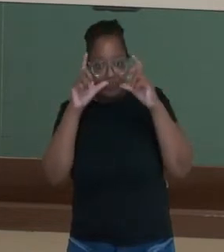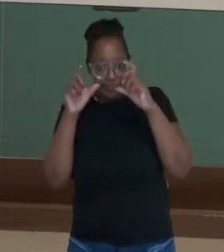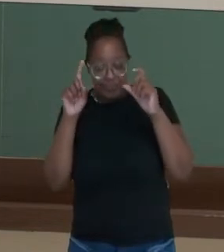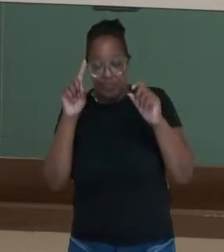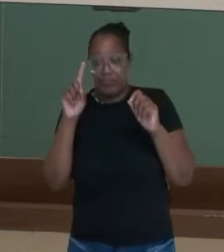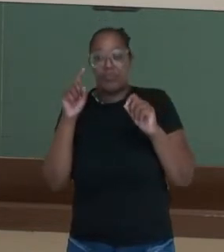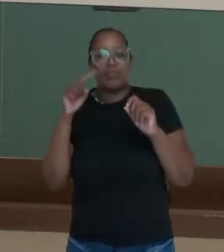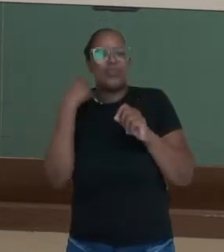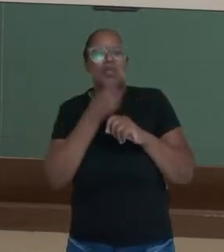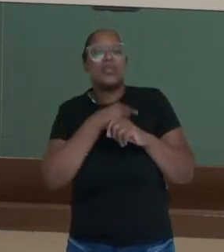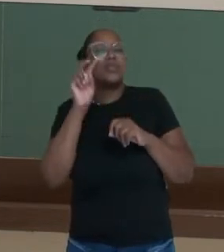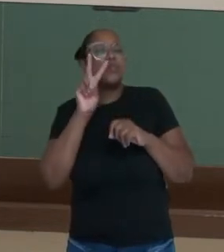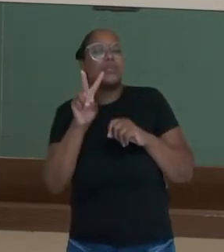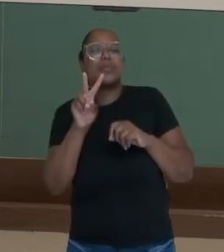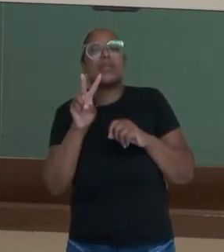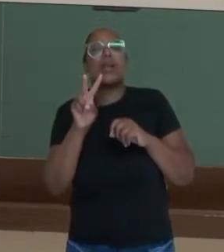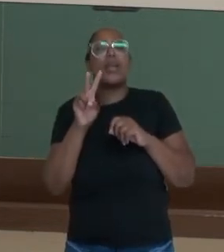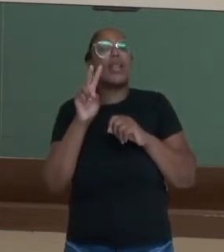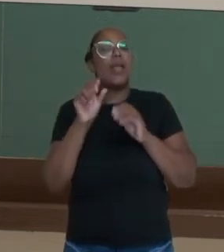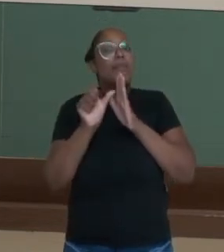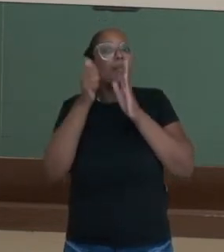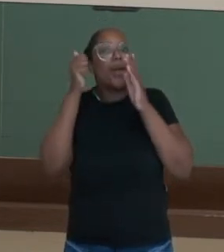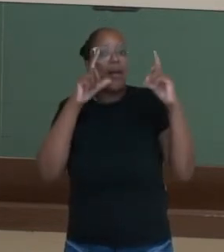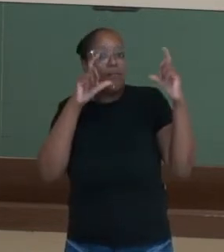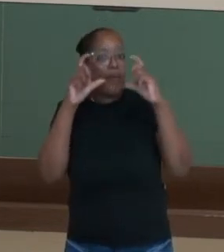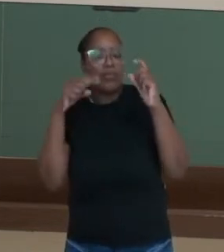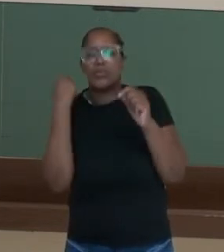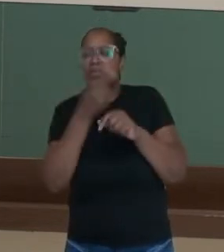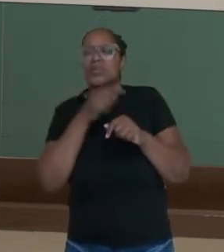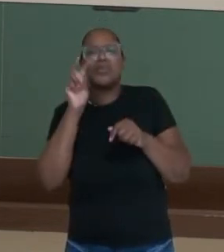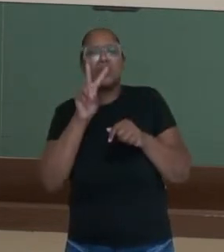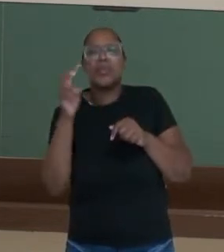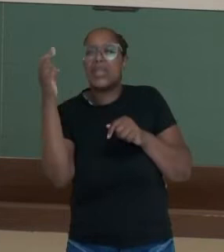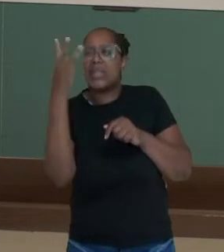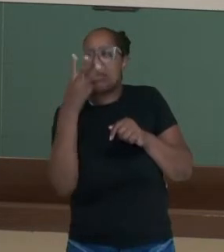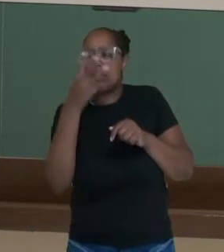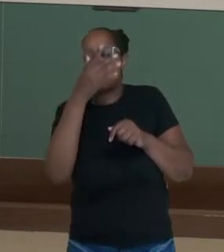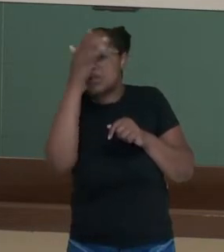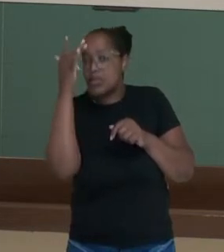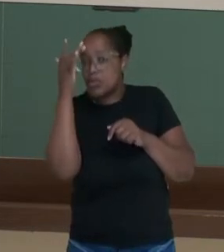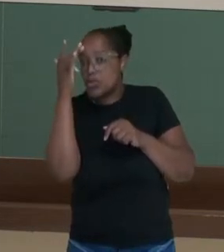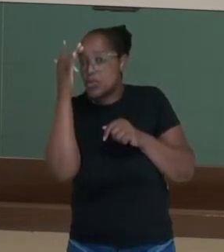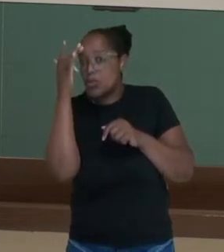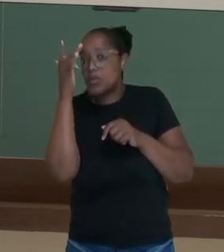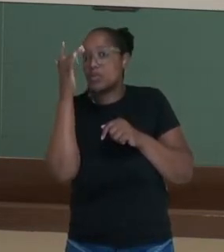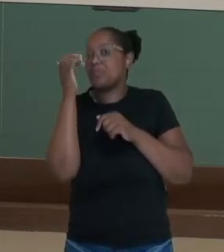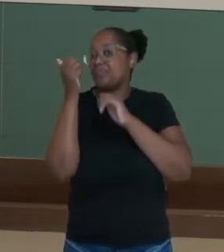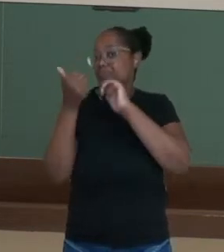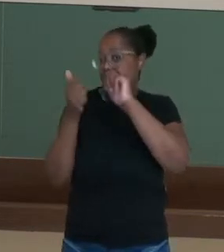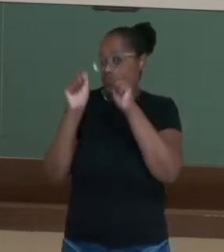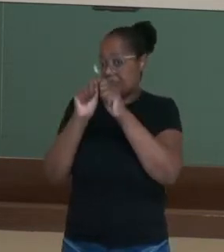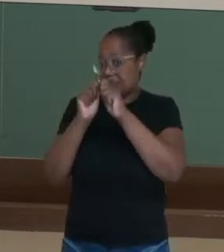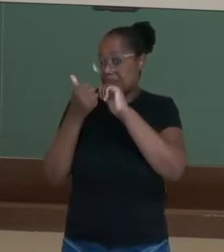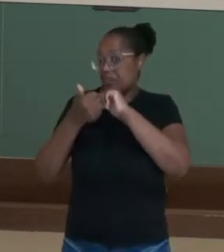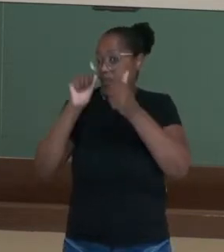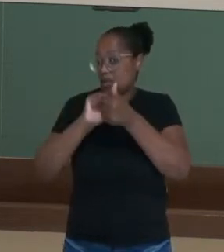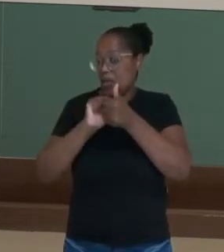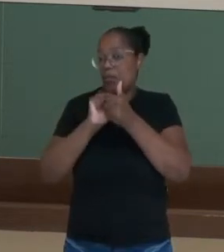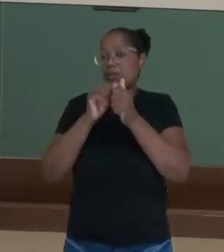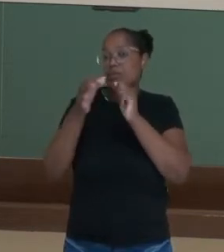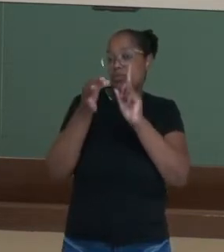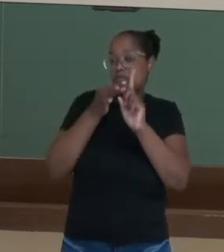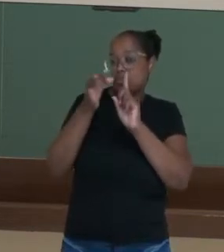tínhamos três pessoas tocando o berimbau. Será que eles estavam tocando o mesmo berimbau? Não,